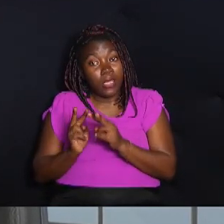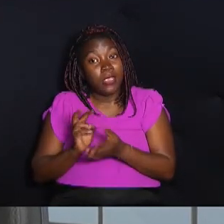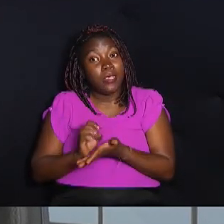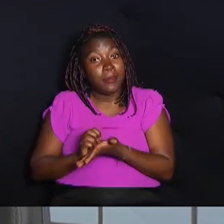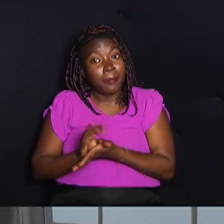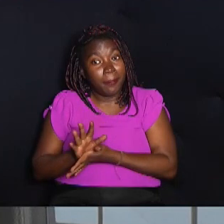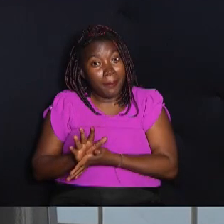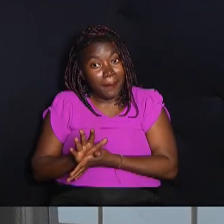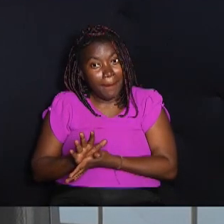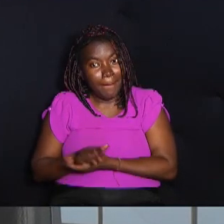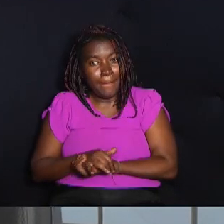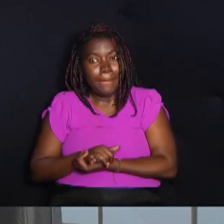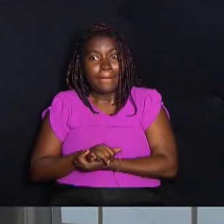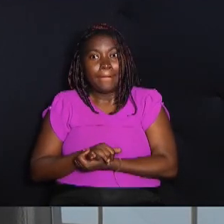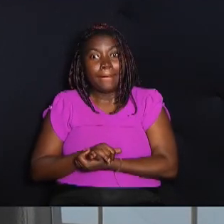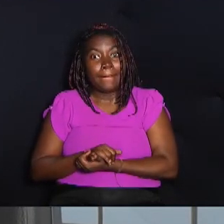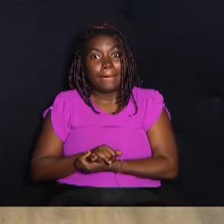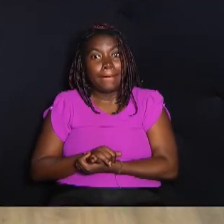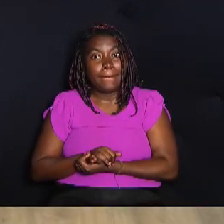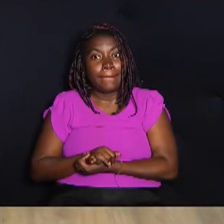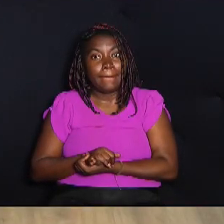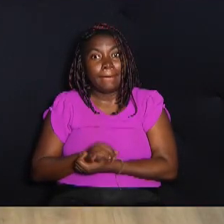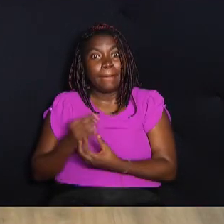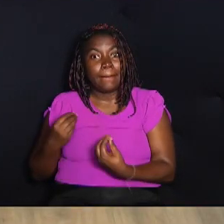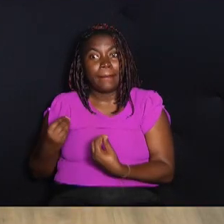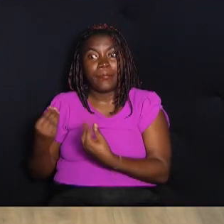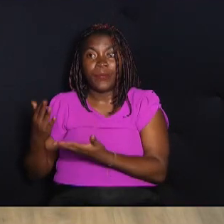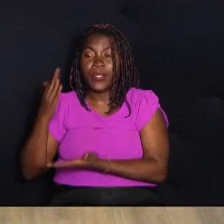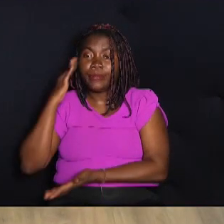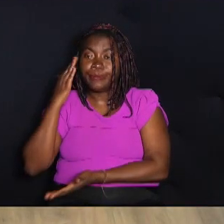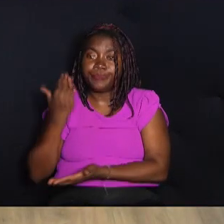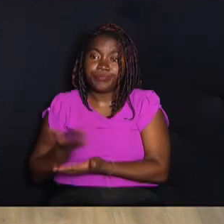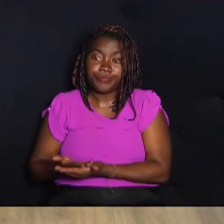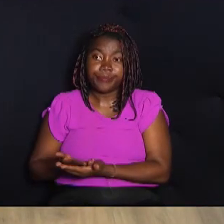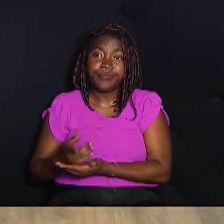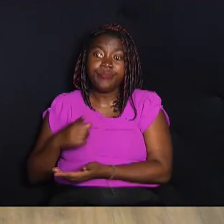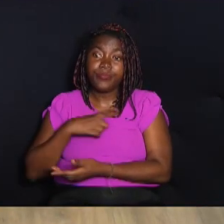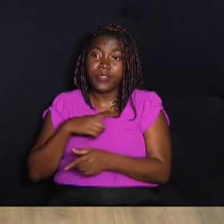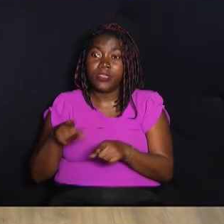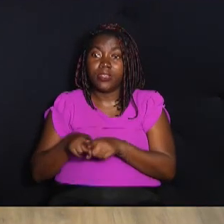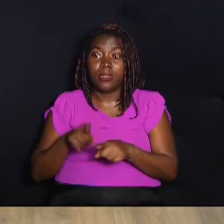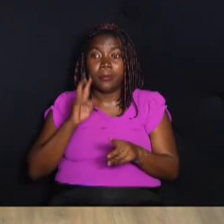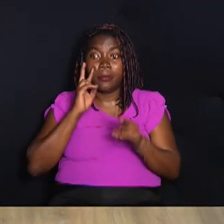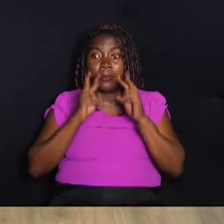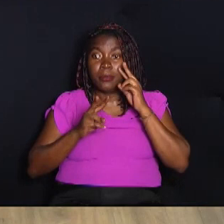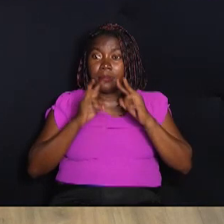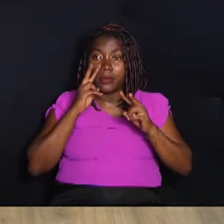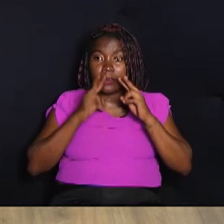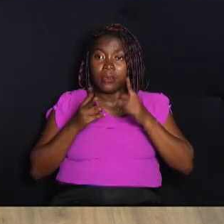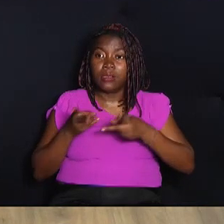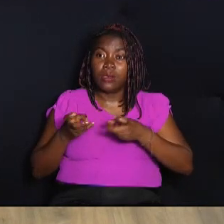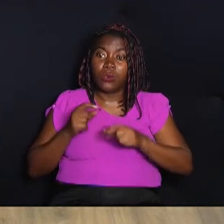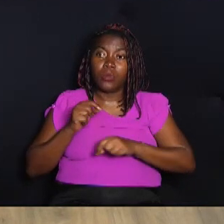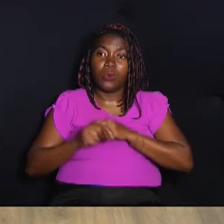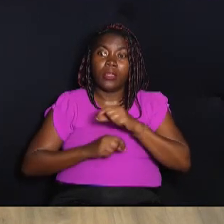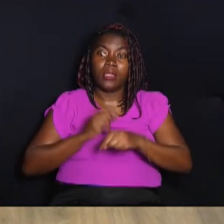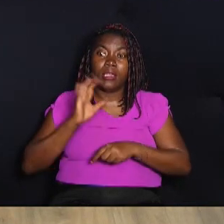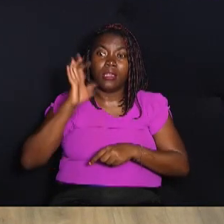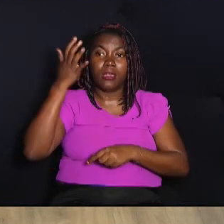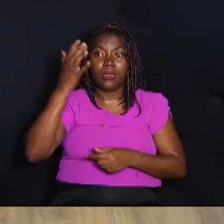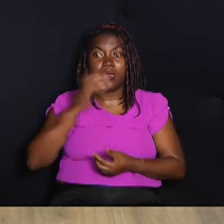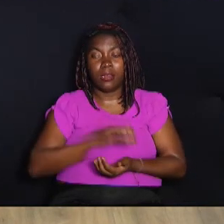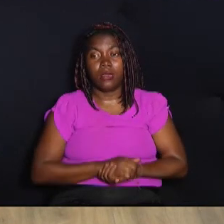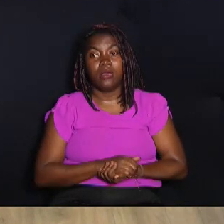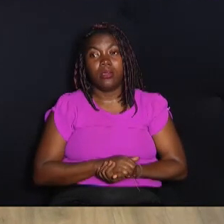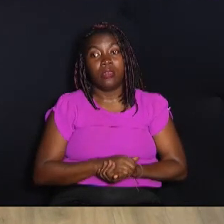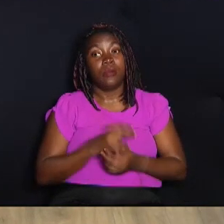Passar uma confiança para o Isso, mas ter também esse olhar de ver o que está acontecendo. Né?